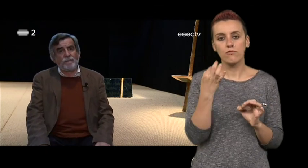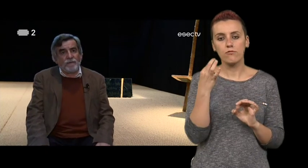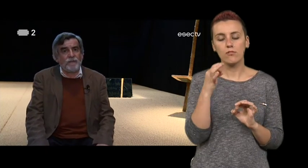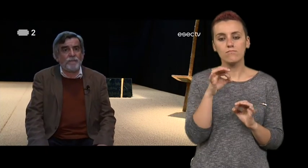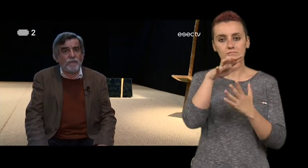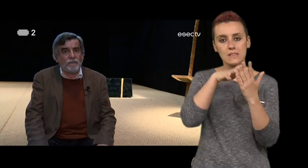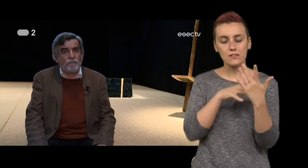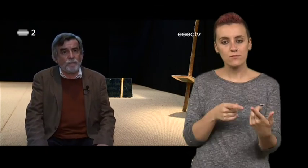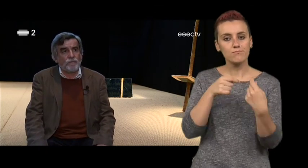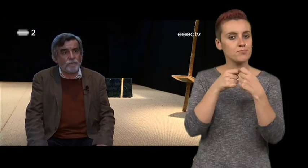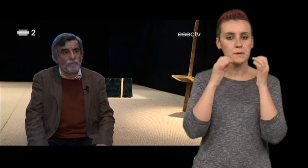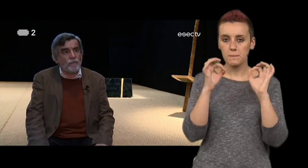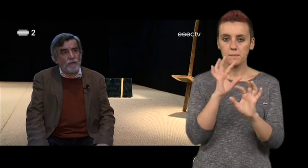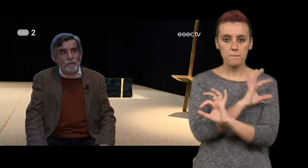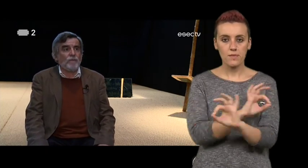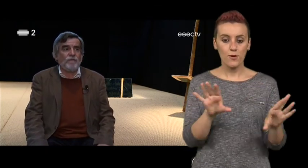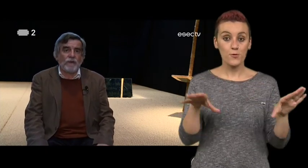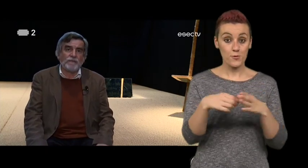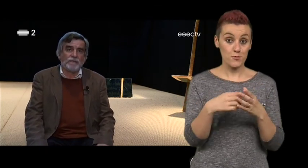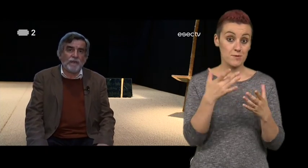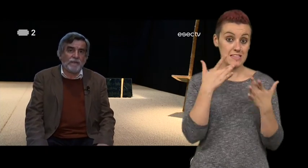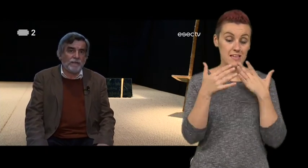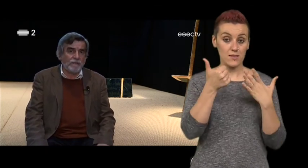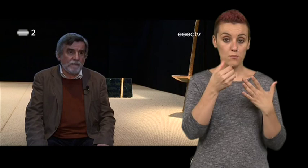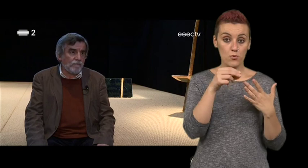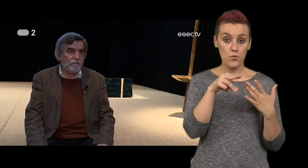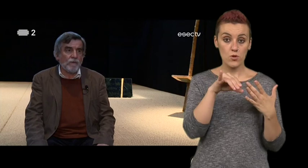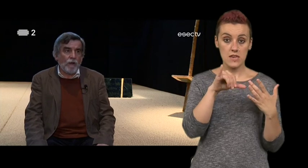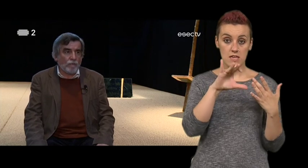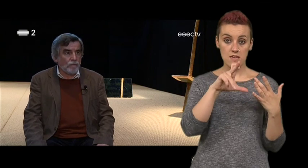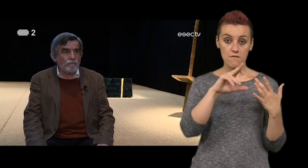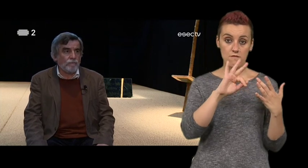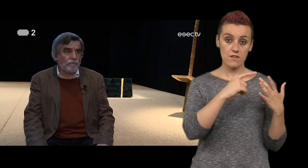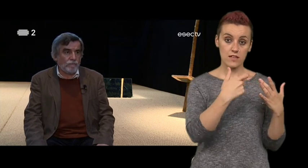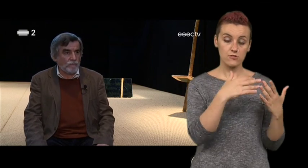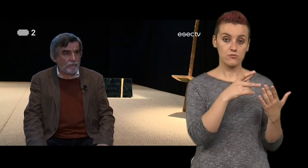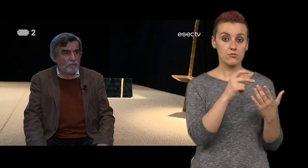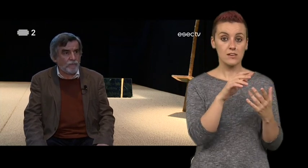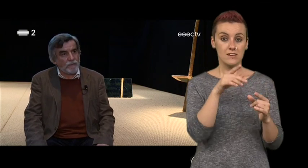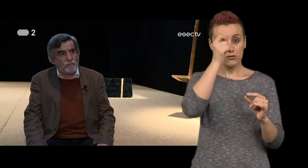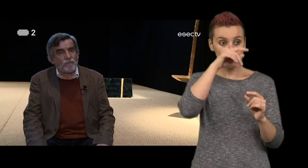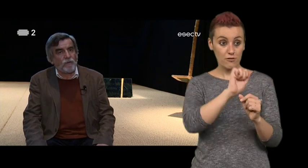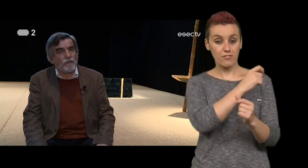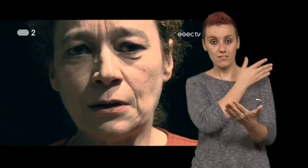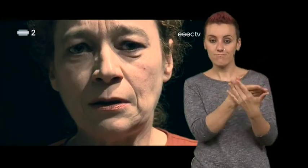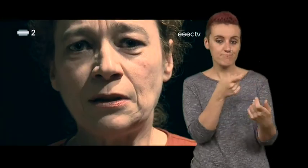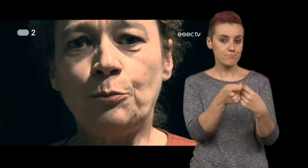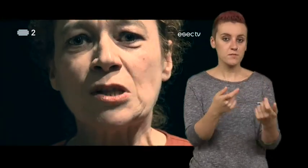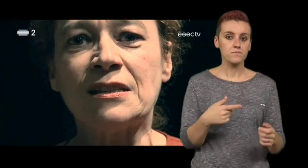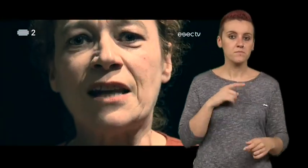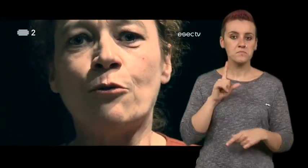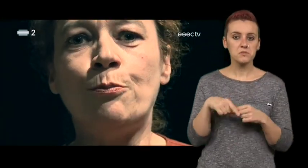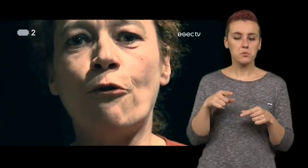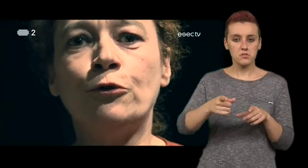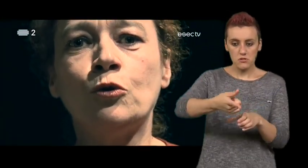insere perfeitamente no percurso que a Bonifrates tem tido ao longo da sua história.